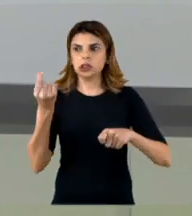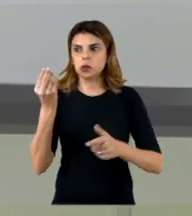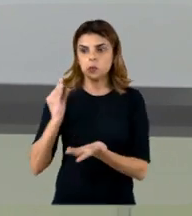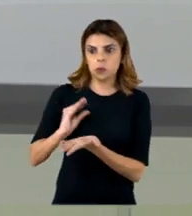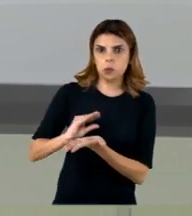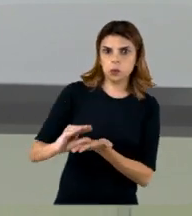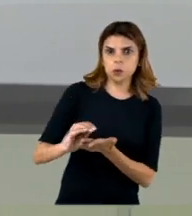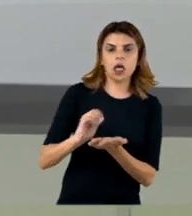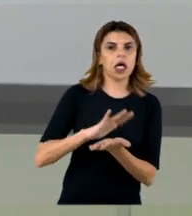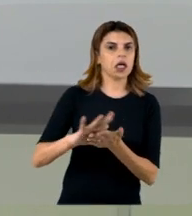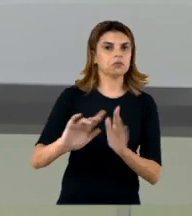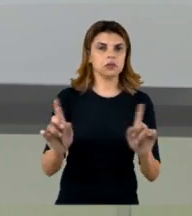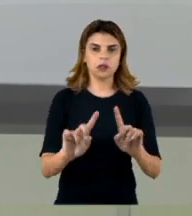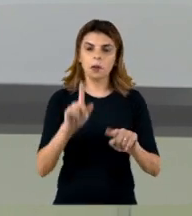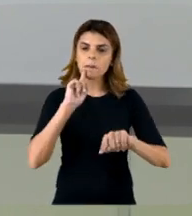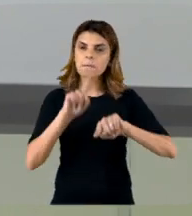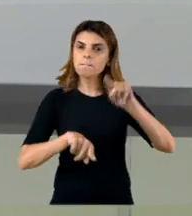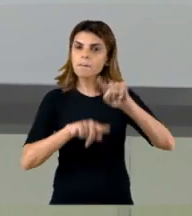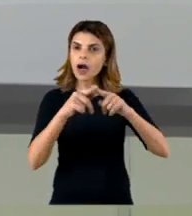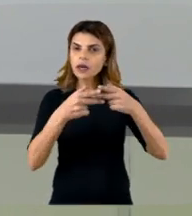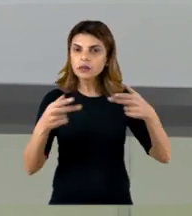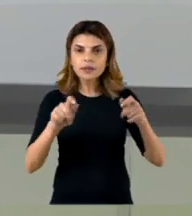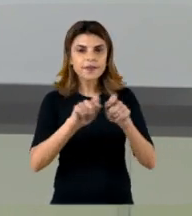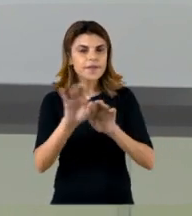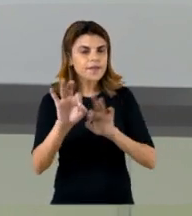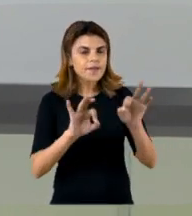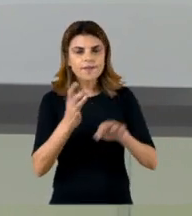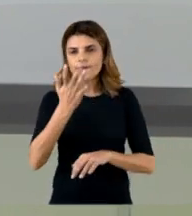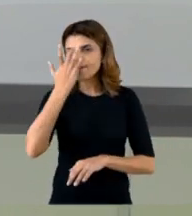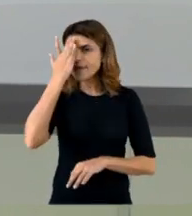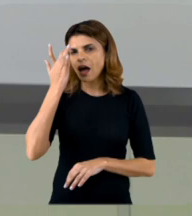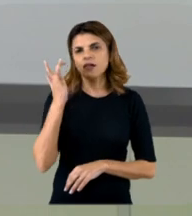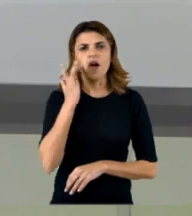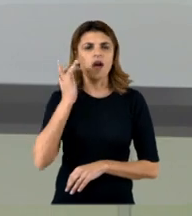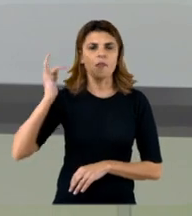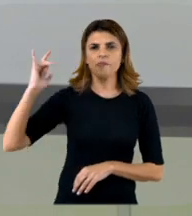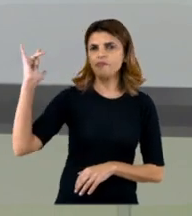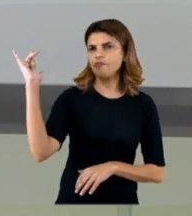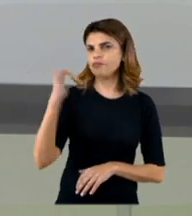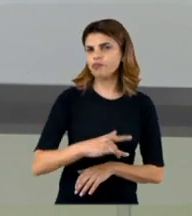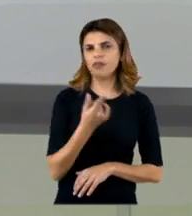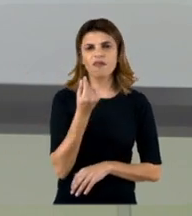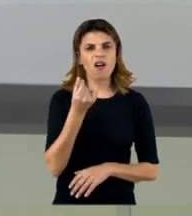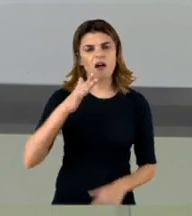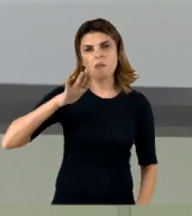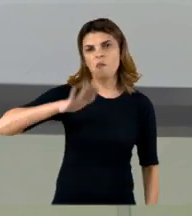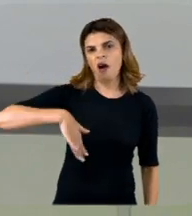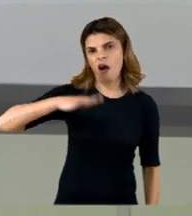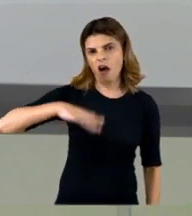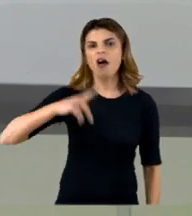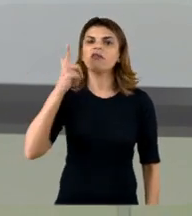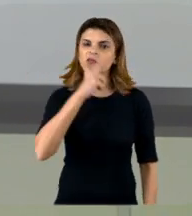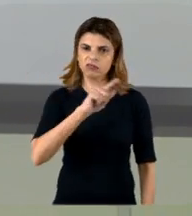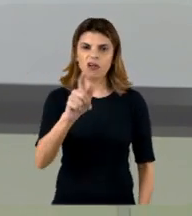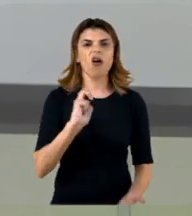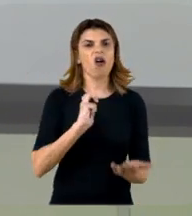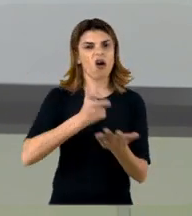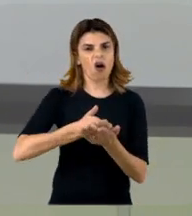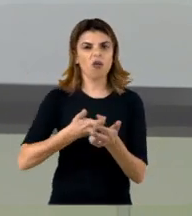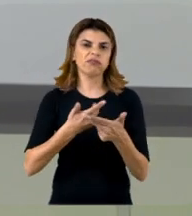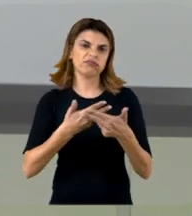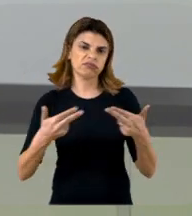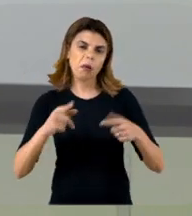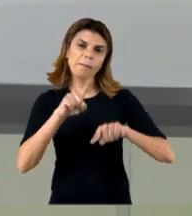de grandes investimentos, pois os materiais para a montagem de uma estação disseminadora de larvicida são de baixo custo e fácil